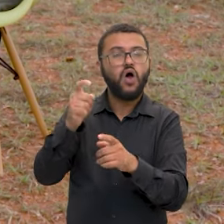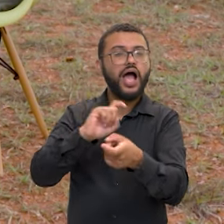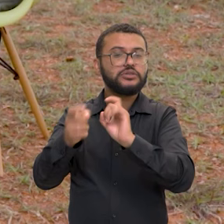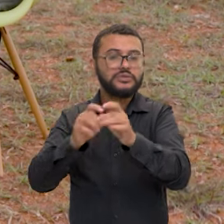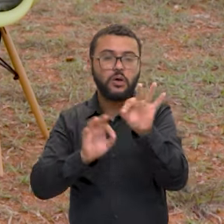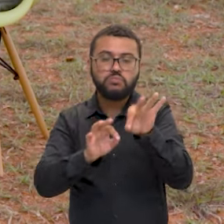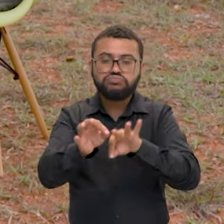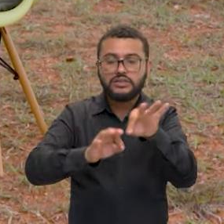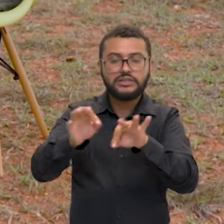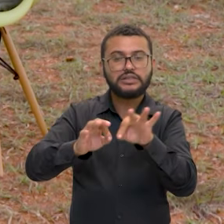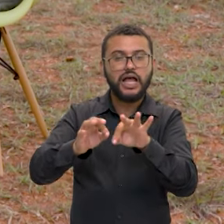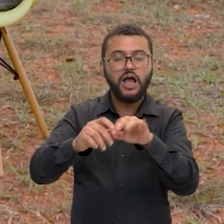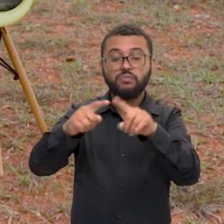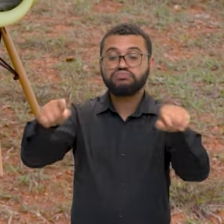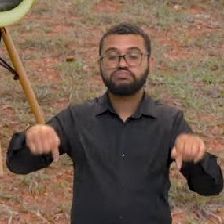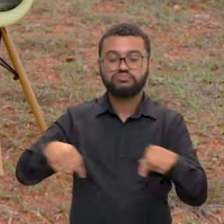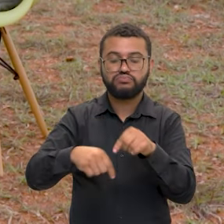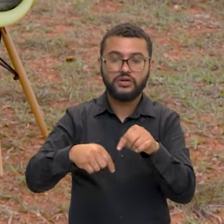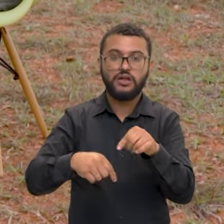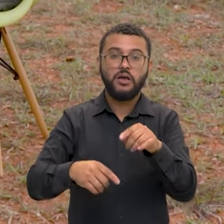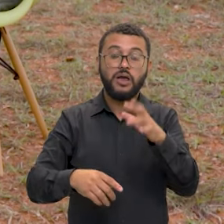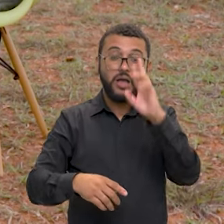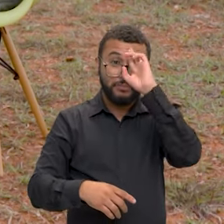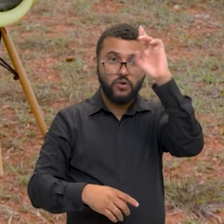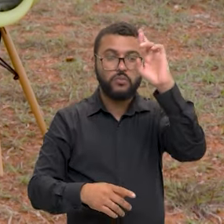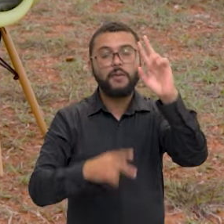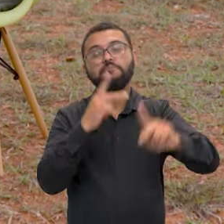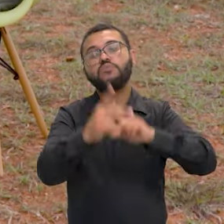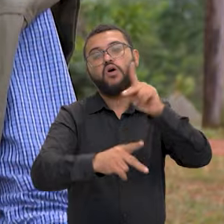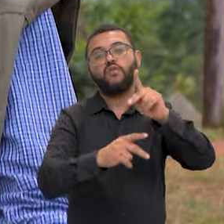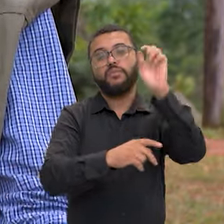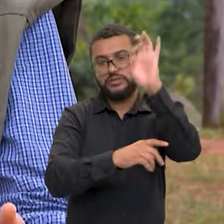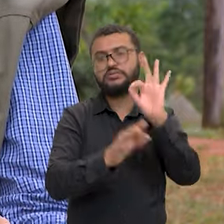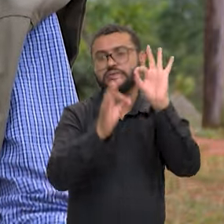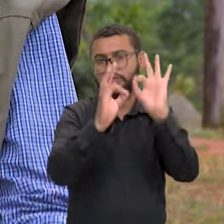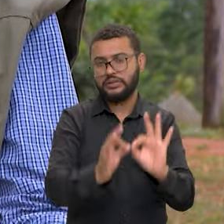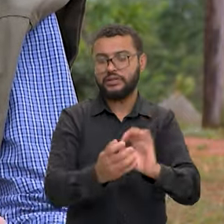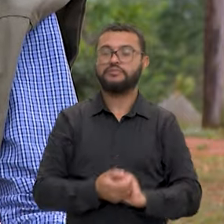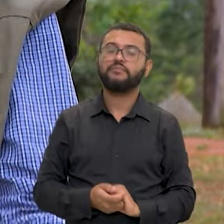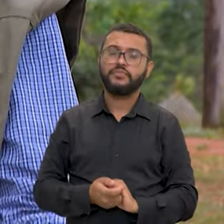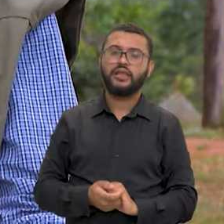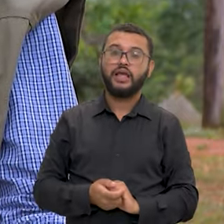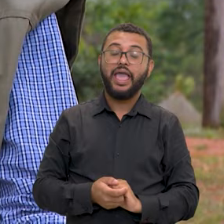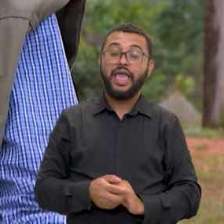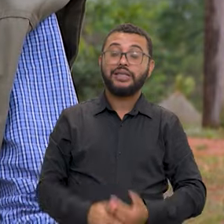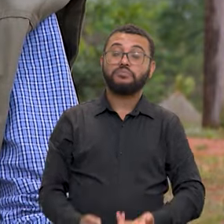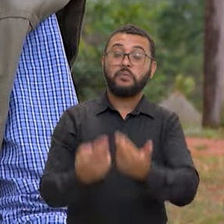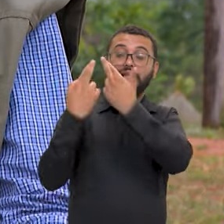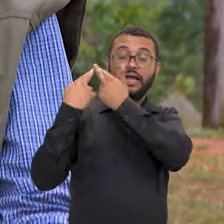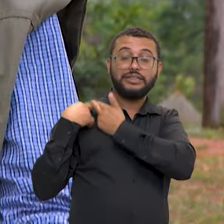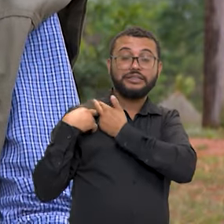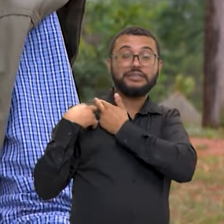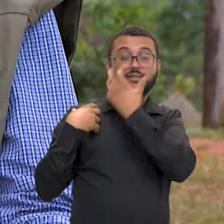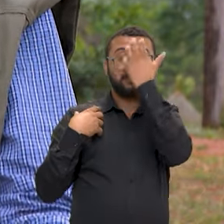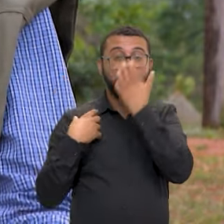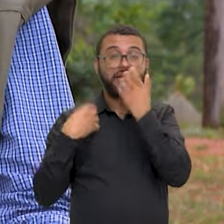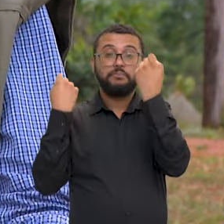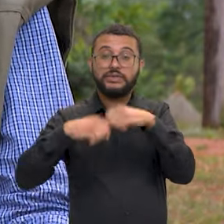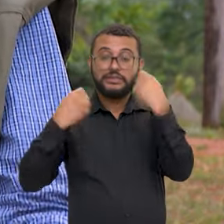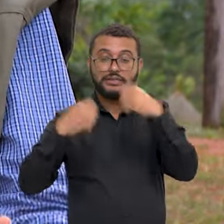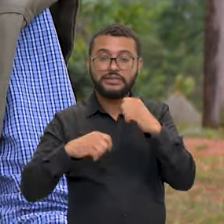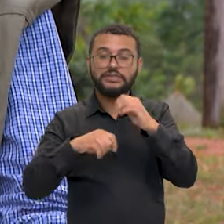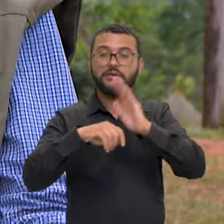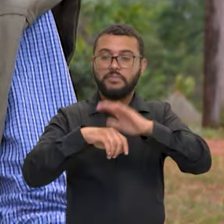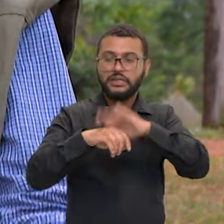responsabilidade que vai além do próprio ICMBio. Por isso que a sociedade civil, a